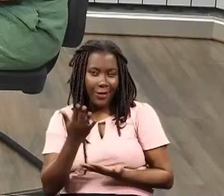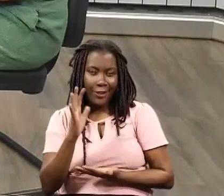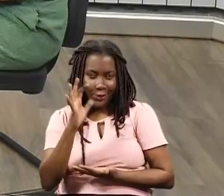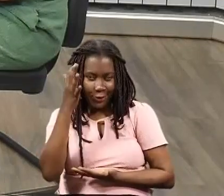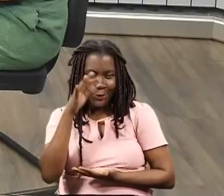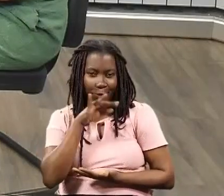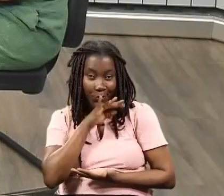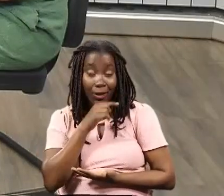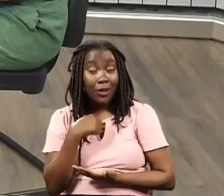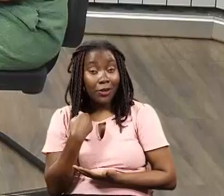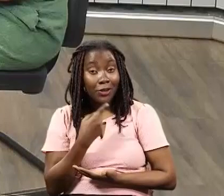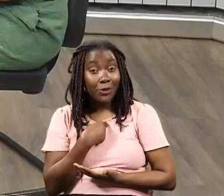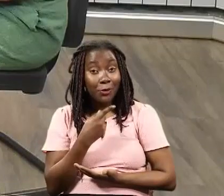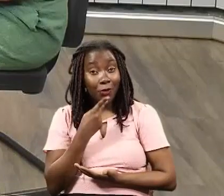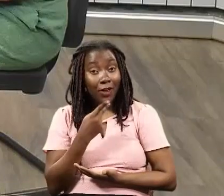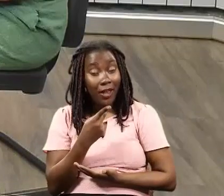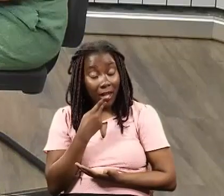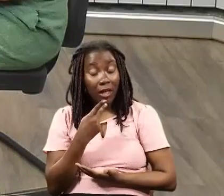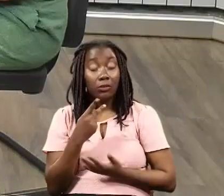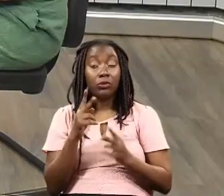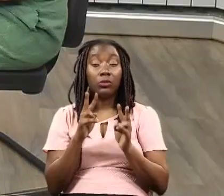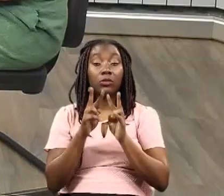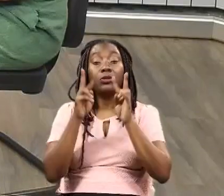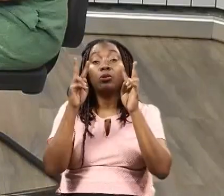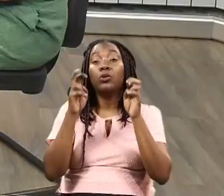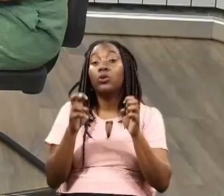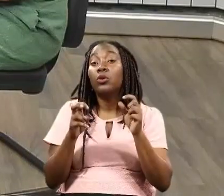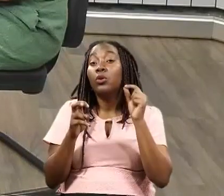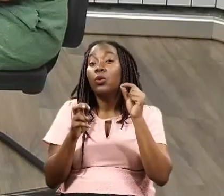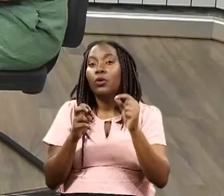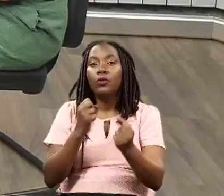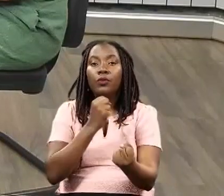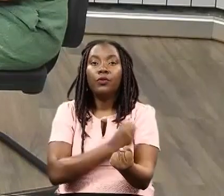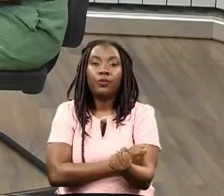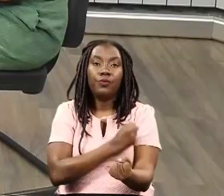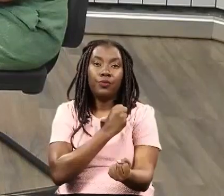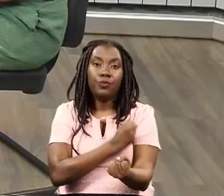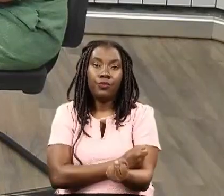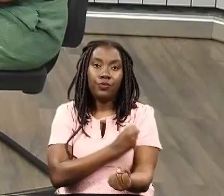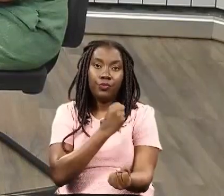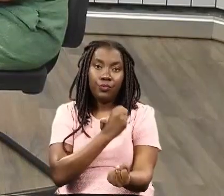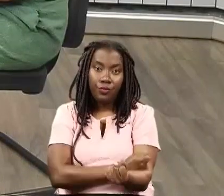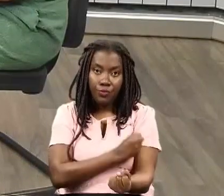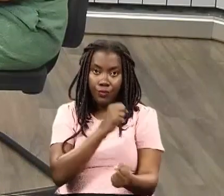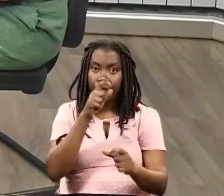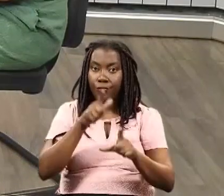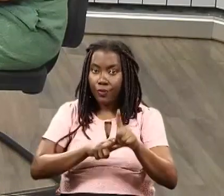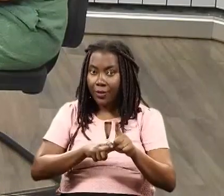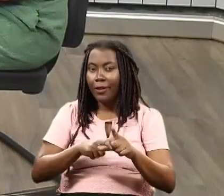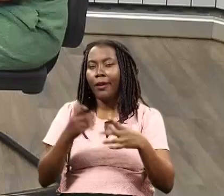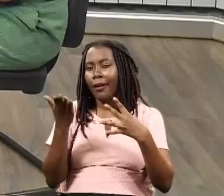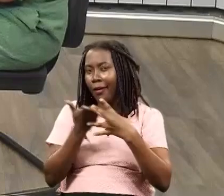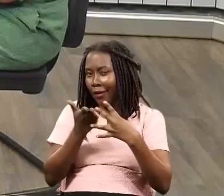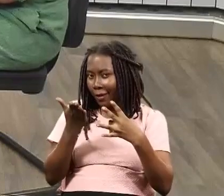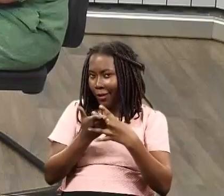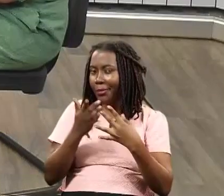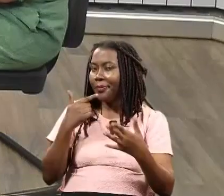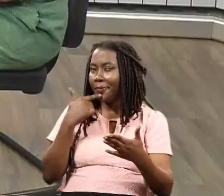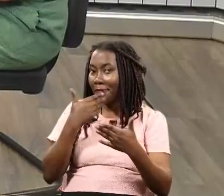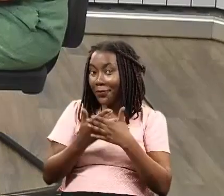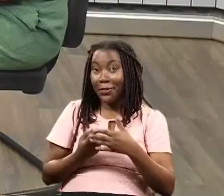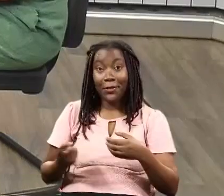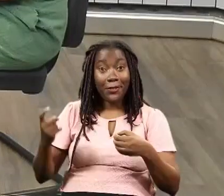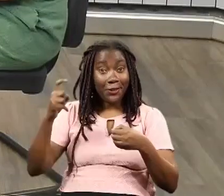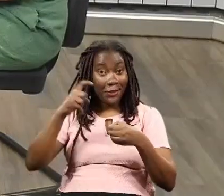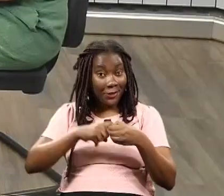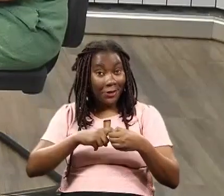nós estamos falando da questão do vício, né? Da dependência. Nós vamos para o intervalo, daqui a pouquinho nós voltamos